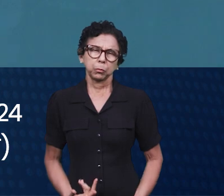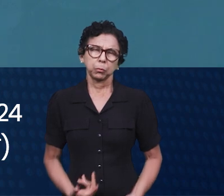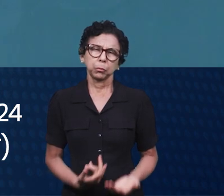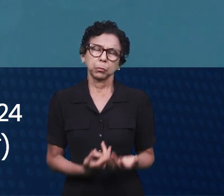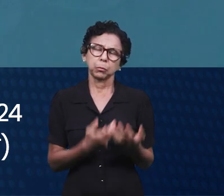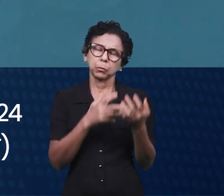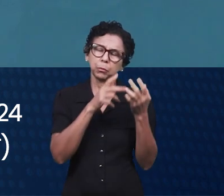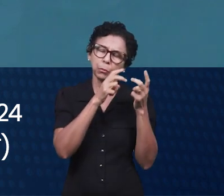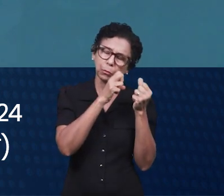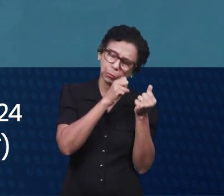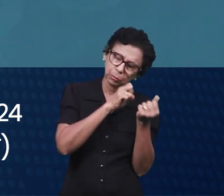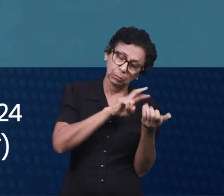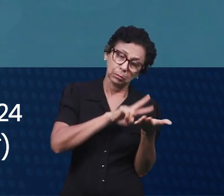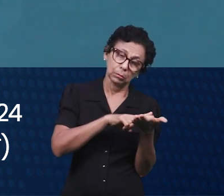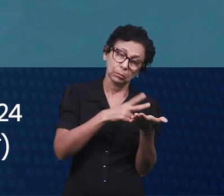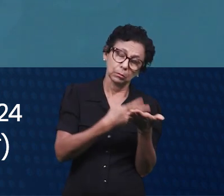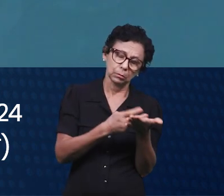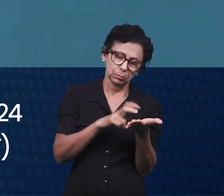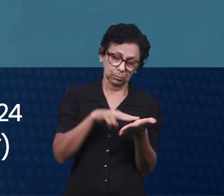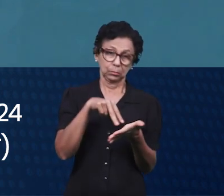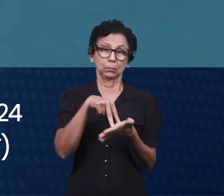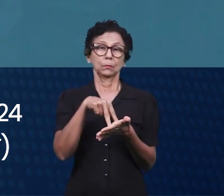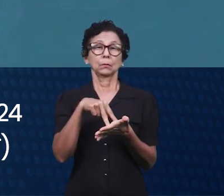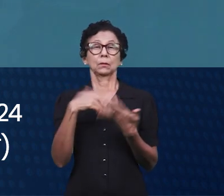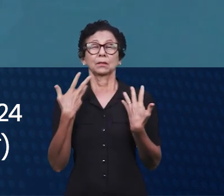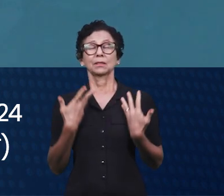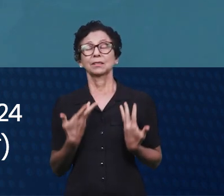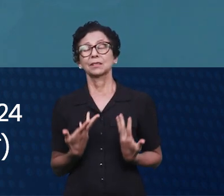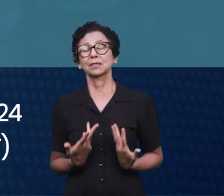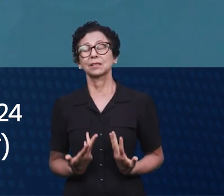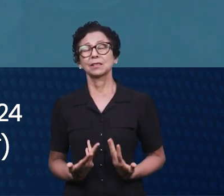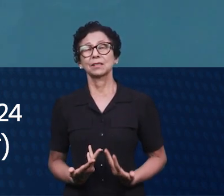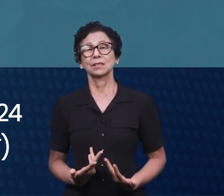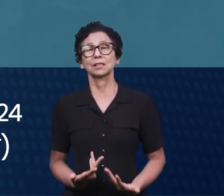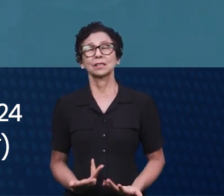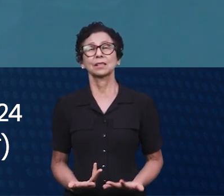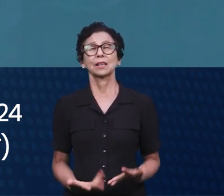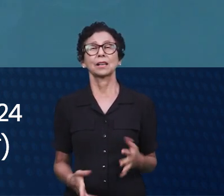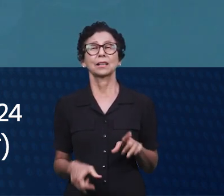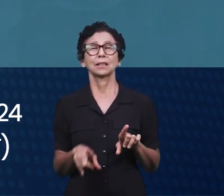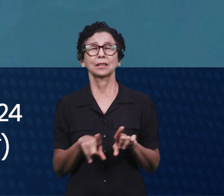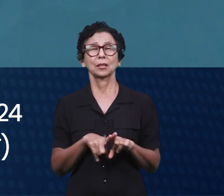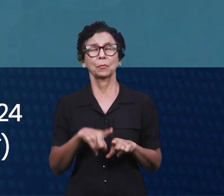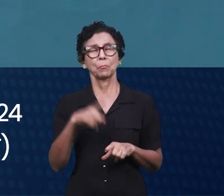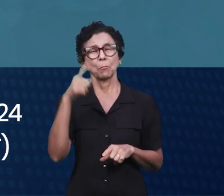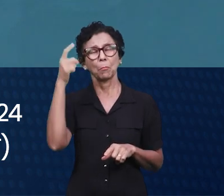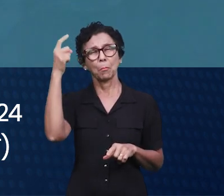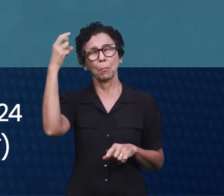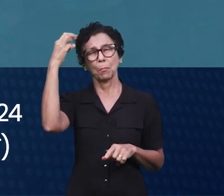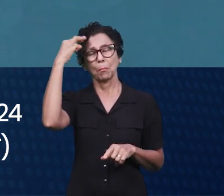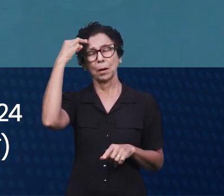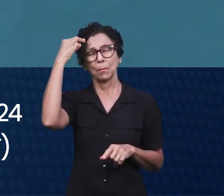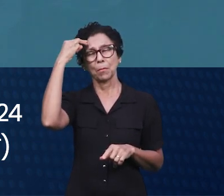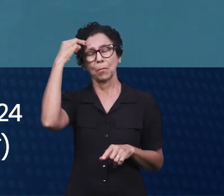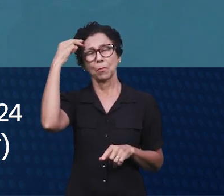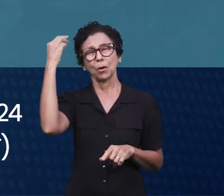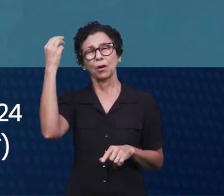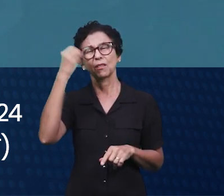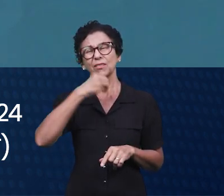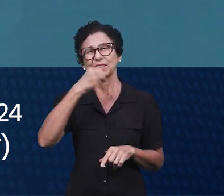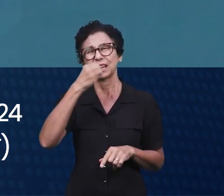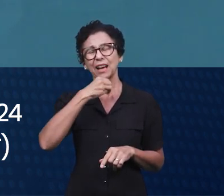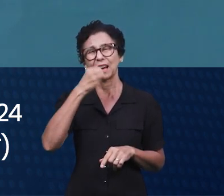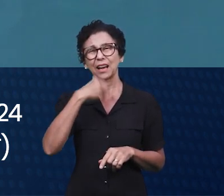reparador, a pessoa já acorda cansada, e outros sintomas como alterações da memória e de atenção,